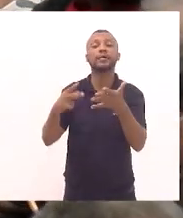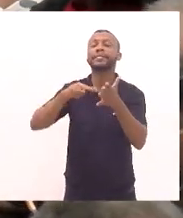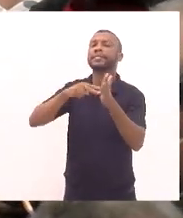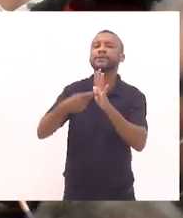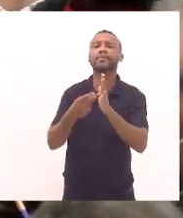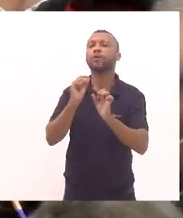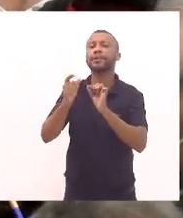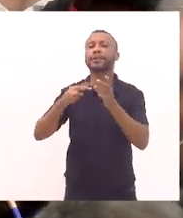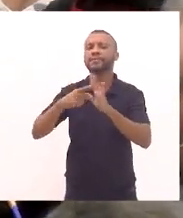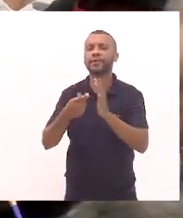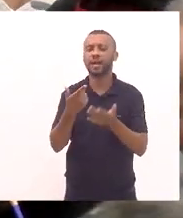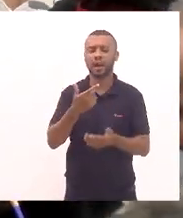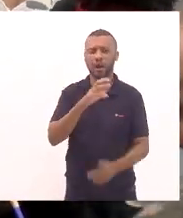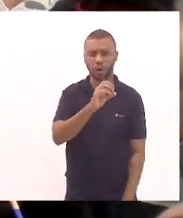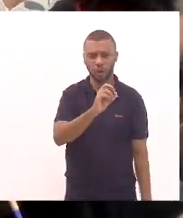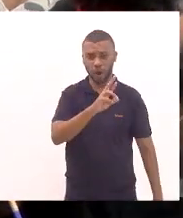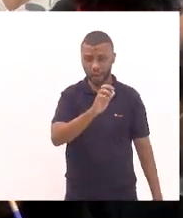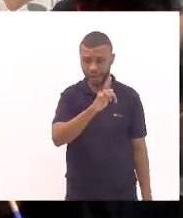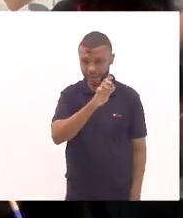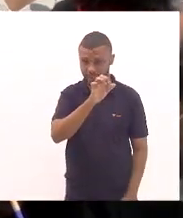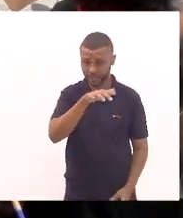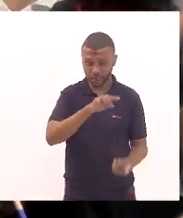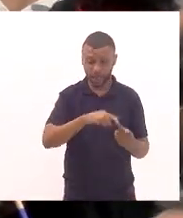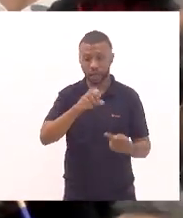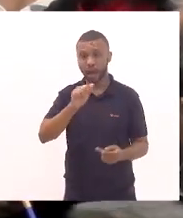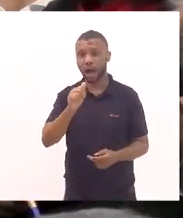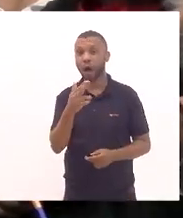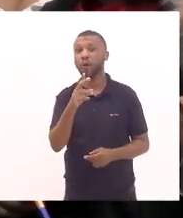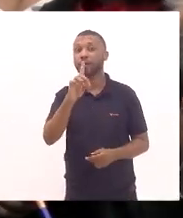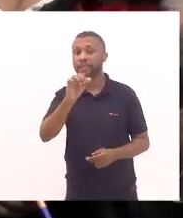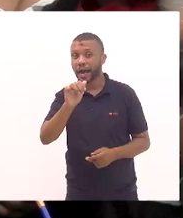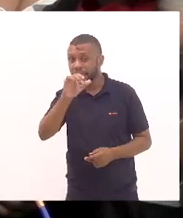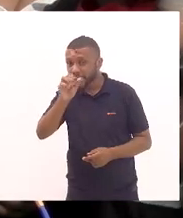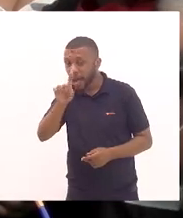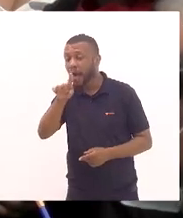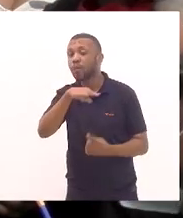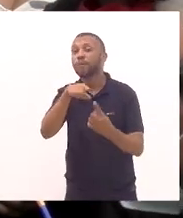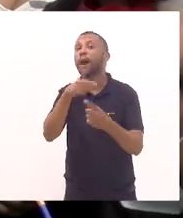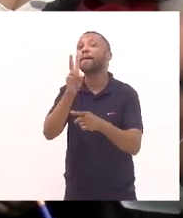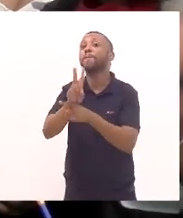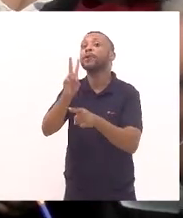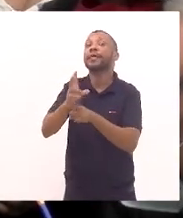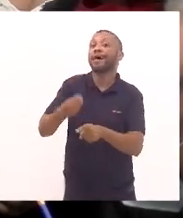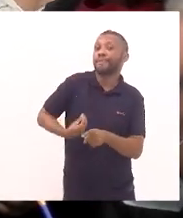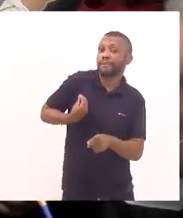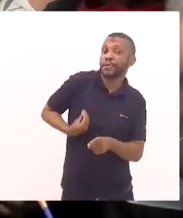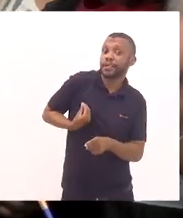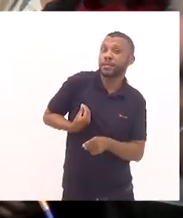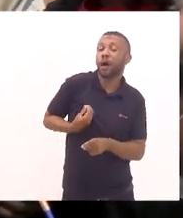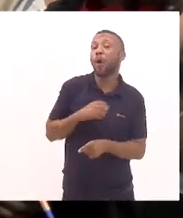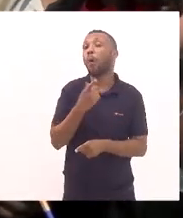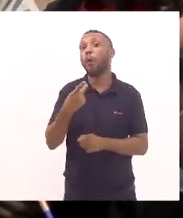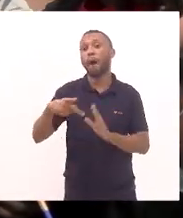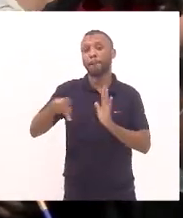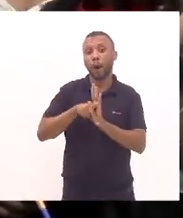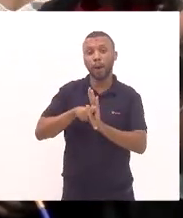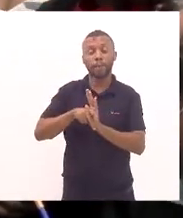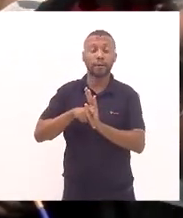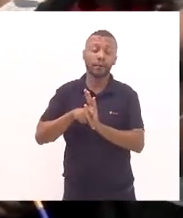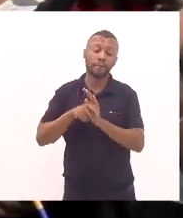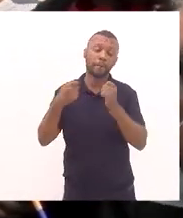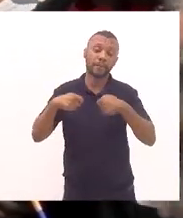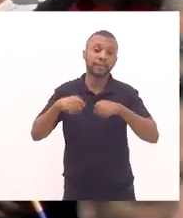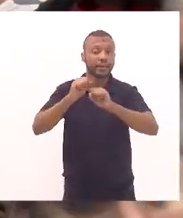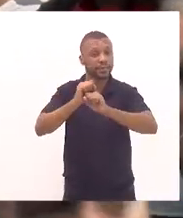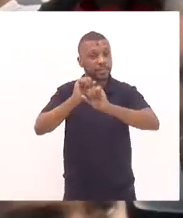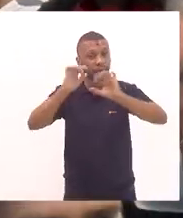e audácia. É para proteger uma vida? É para proteger a sua própria vida? Então, essa é uma diferença que a gente tem.